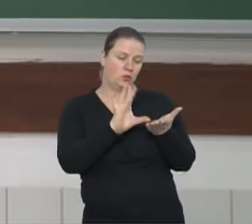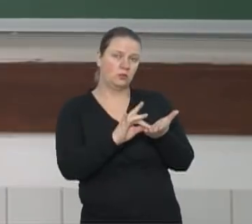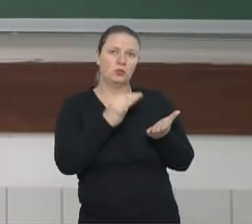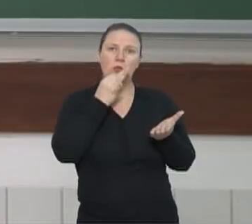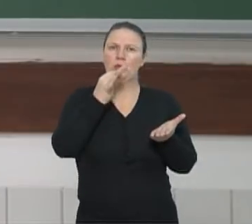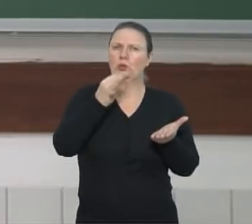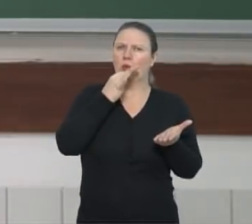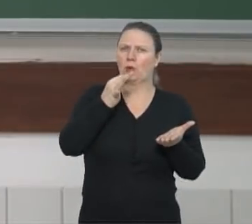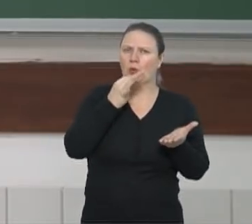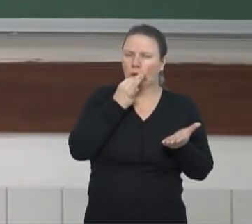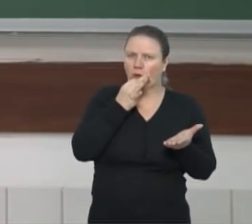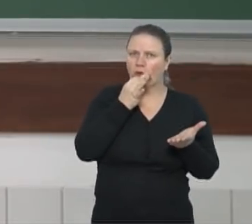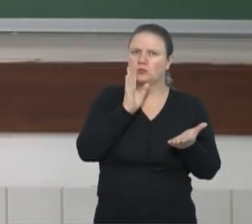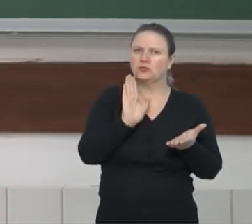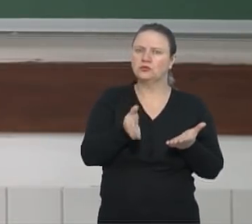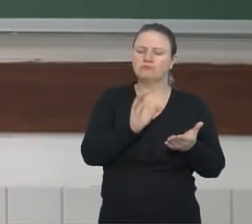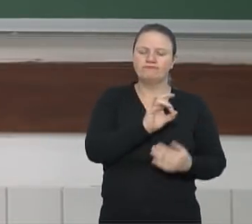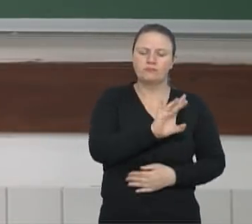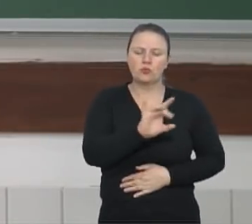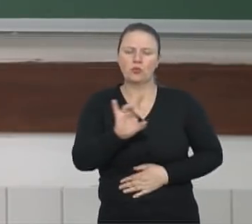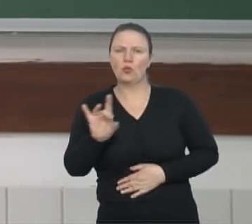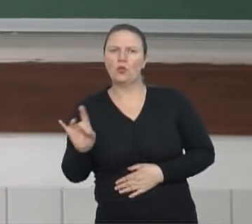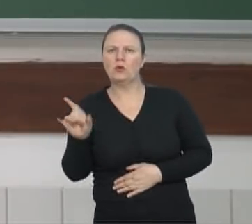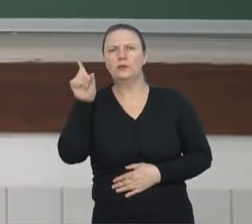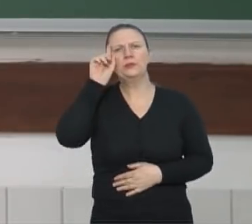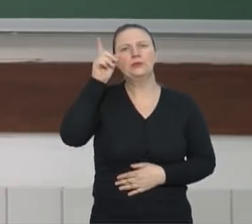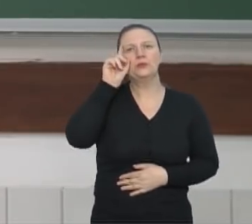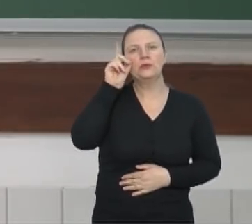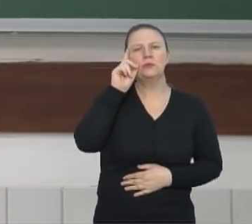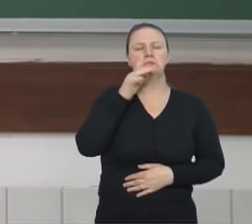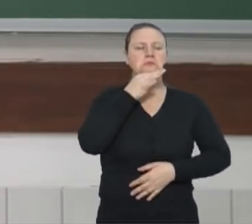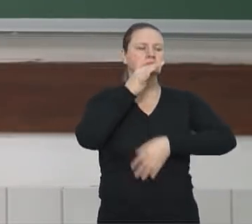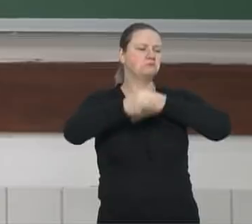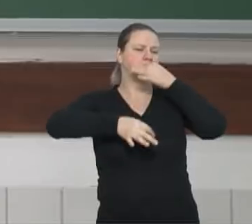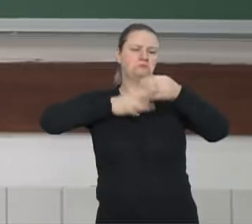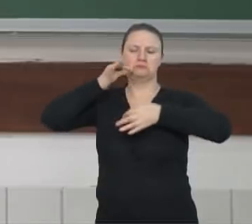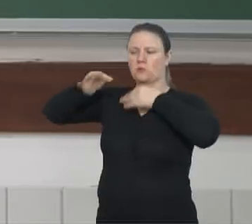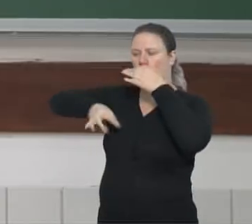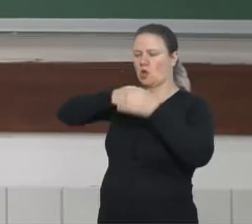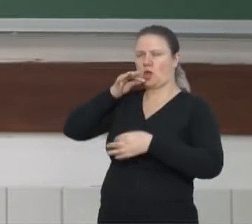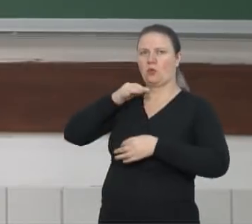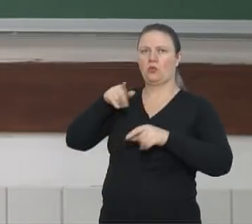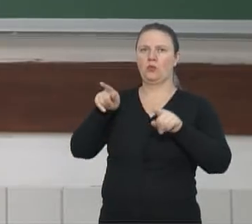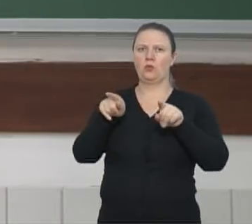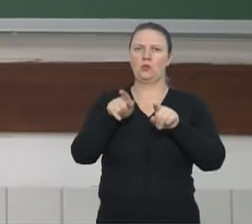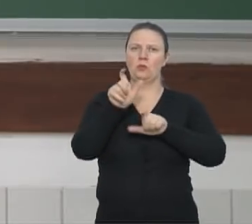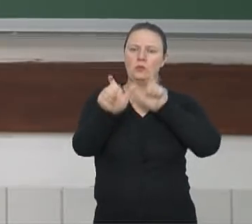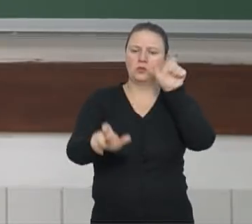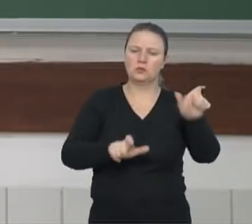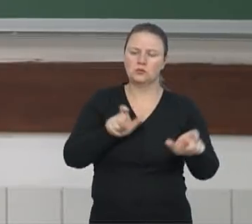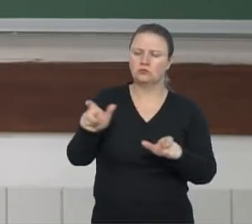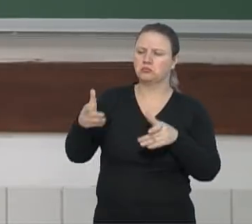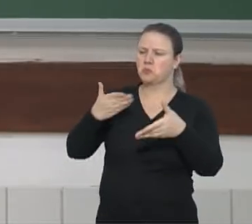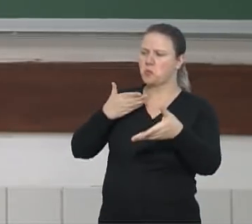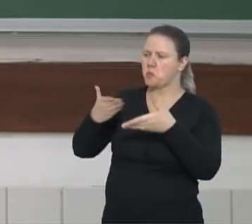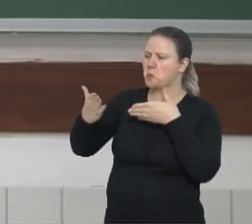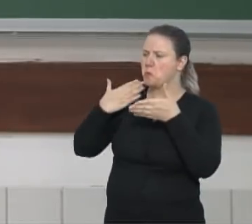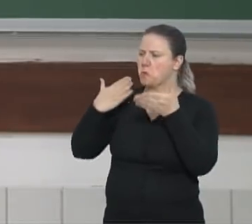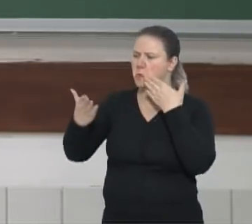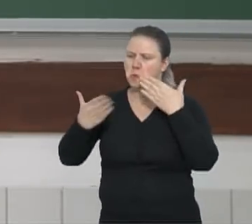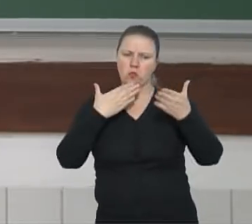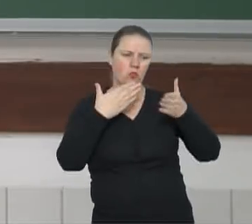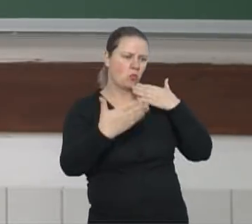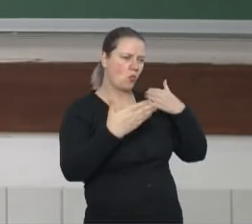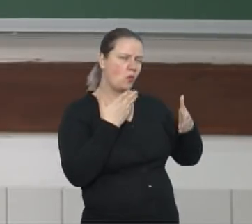opinião que está tão presente aí no nosso dia a dia, as pessoas sempre opinando sobre alguma coisa, né? São vários pontos de vista